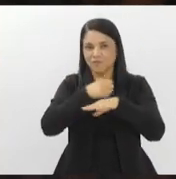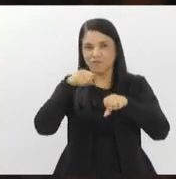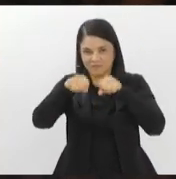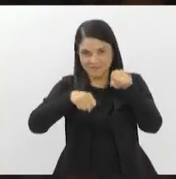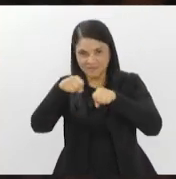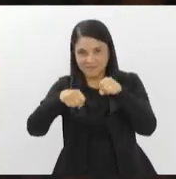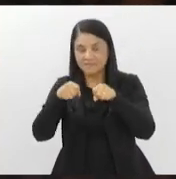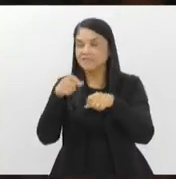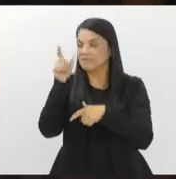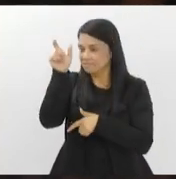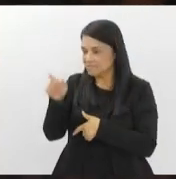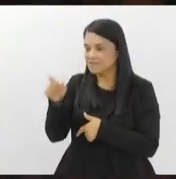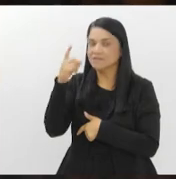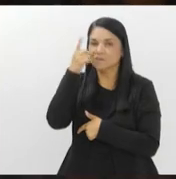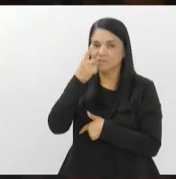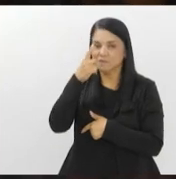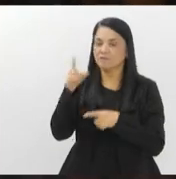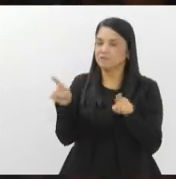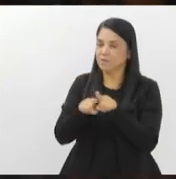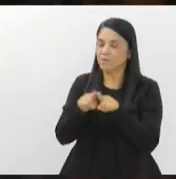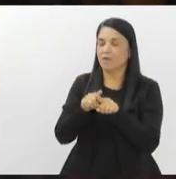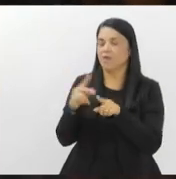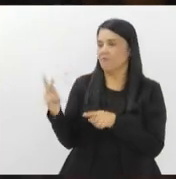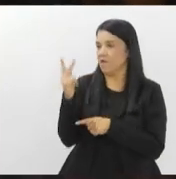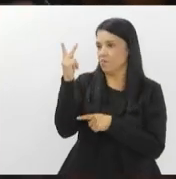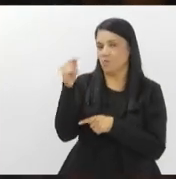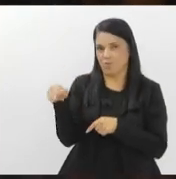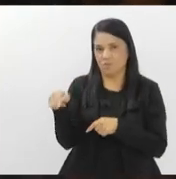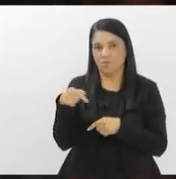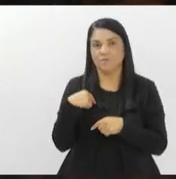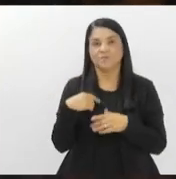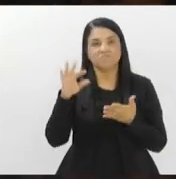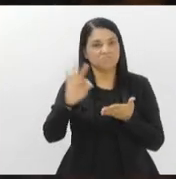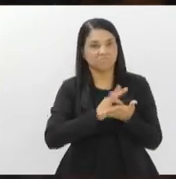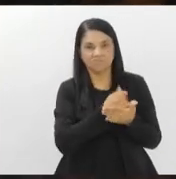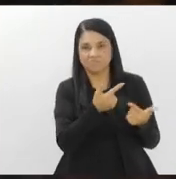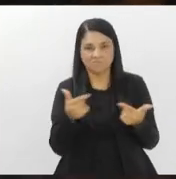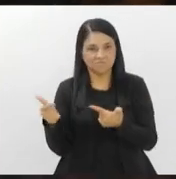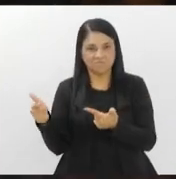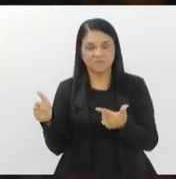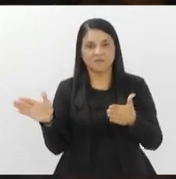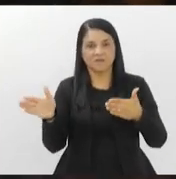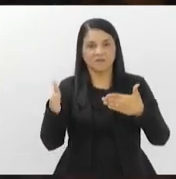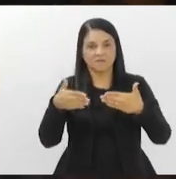que vem trazer esse valor. Não havendo mais oradores inscritos, a